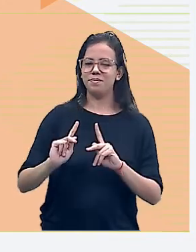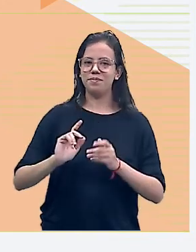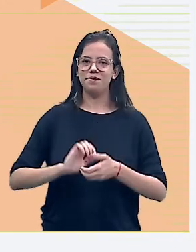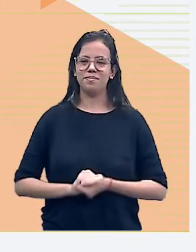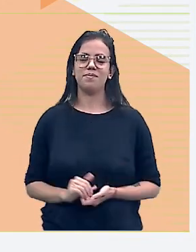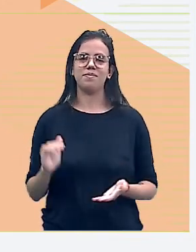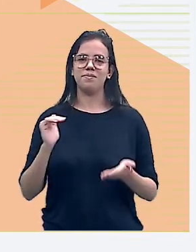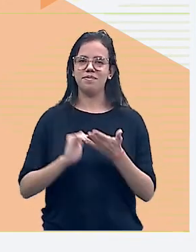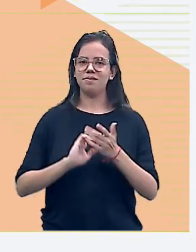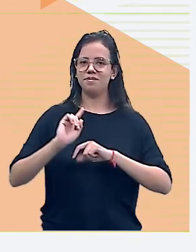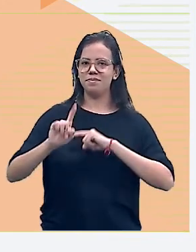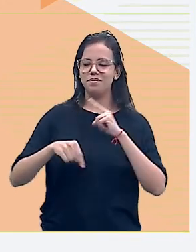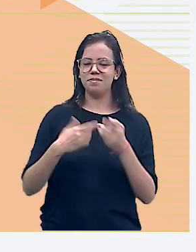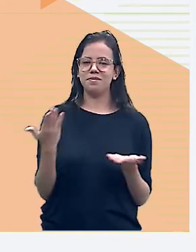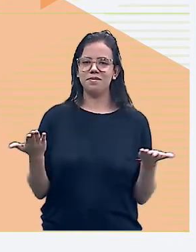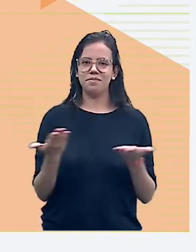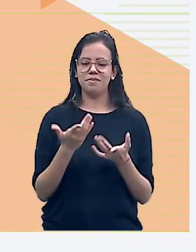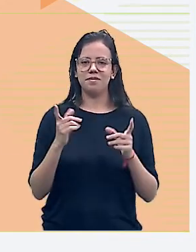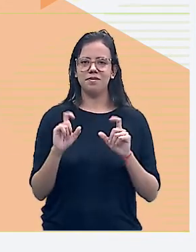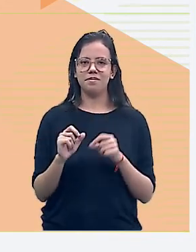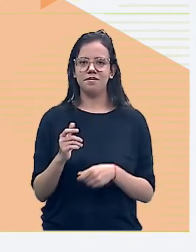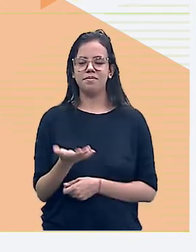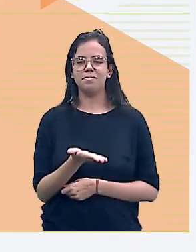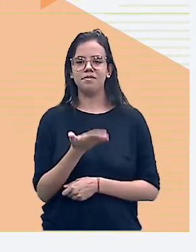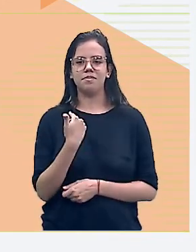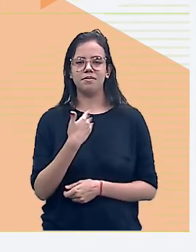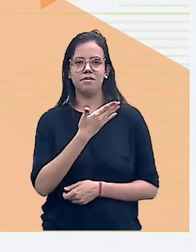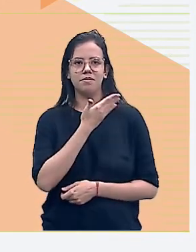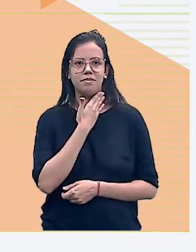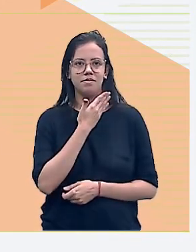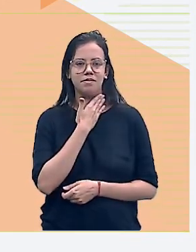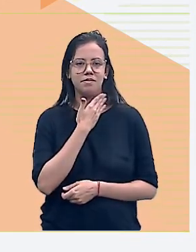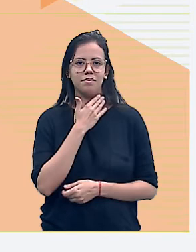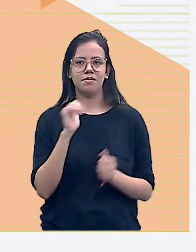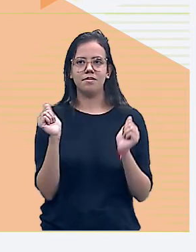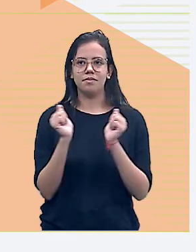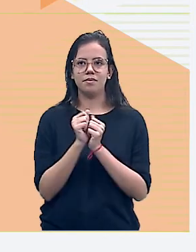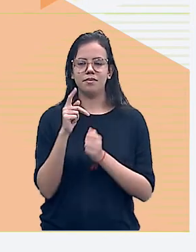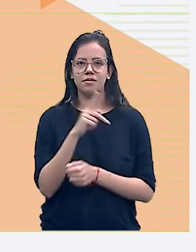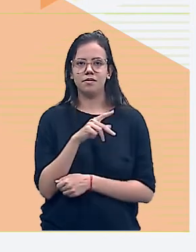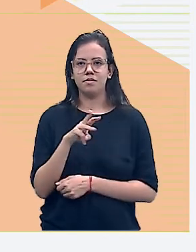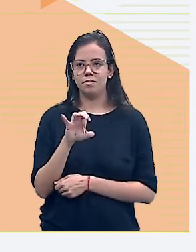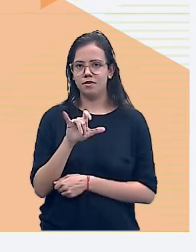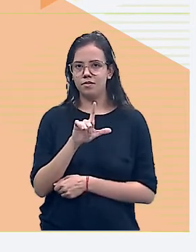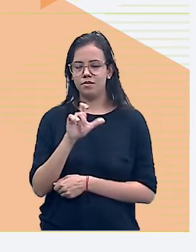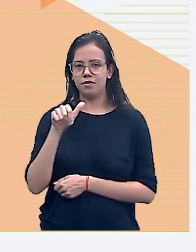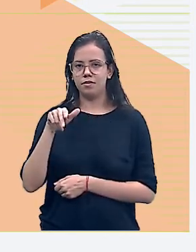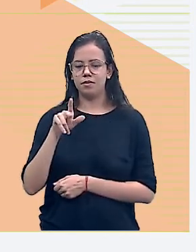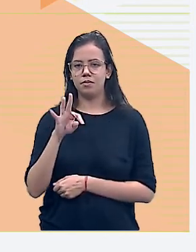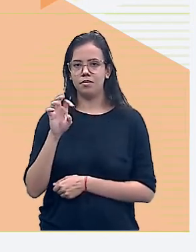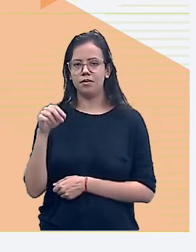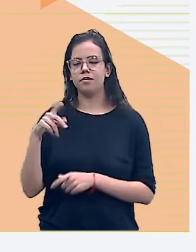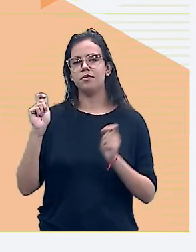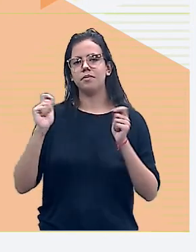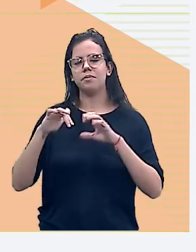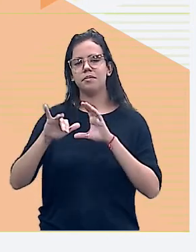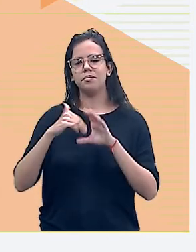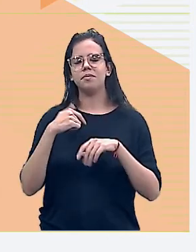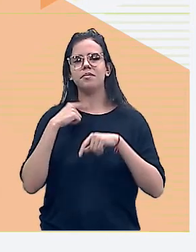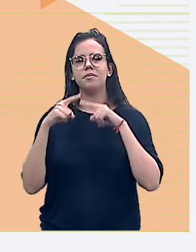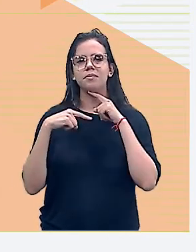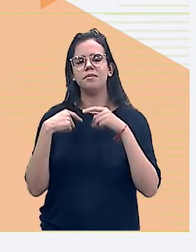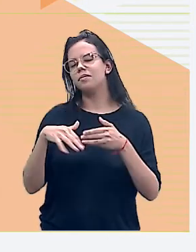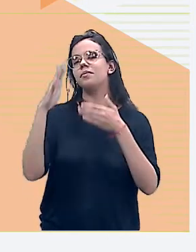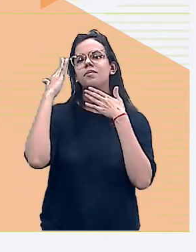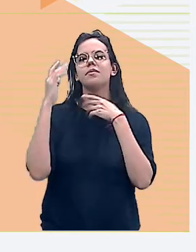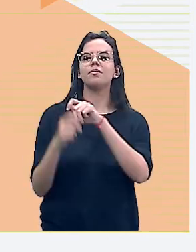então até mais vamos agora para o nosso papeando não é professor Wellington E aí vocês podem colocar as dúvidas Valeu